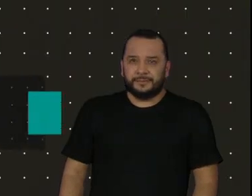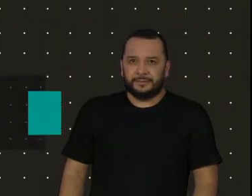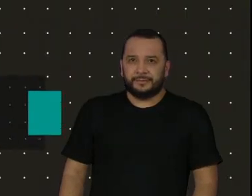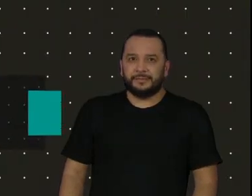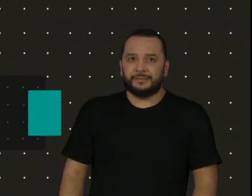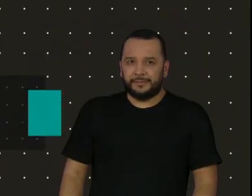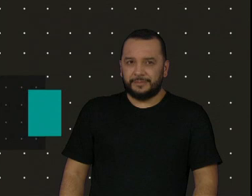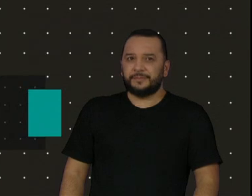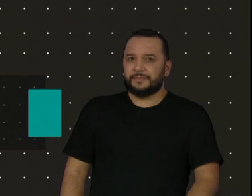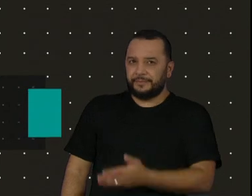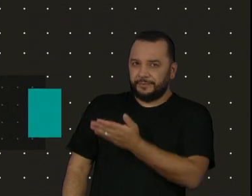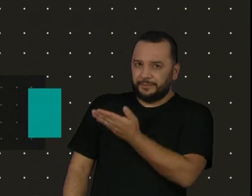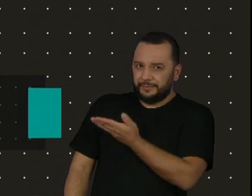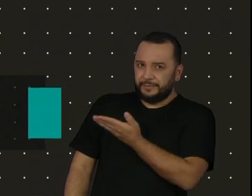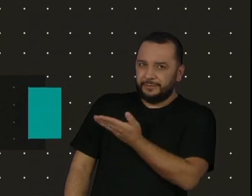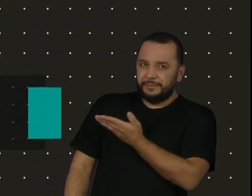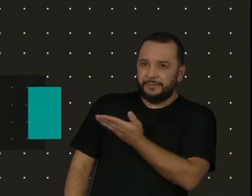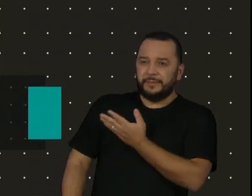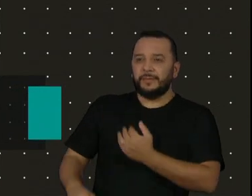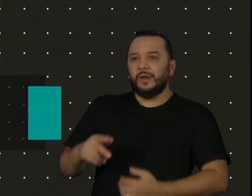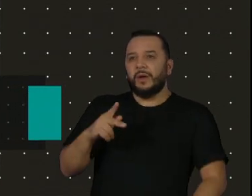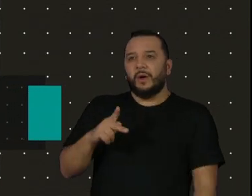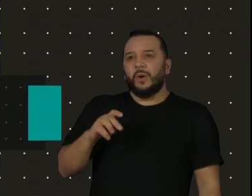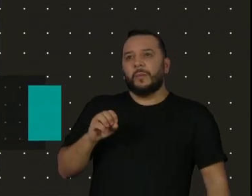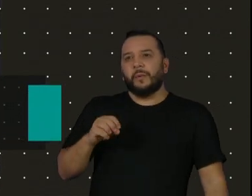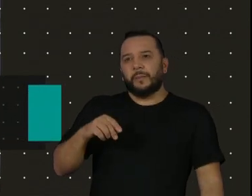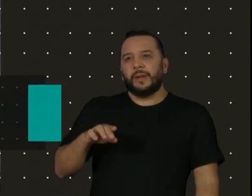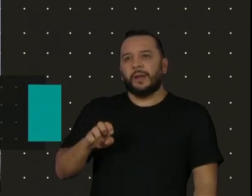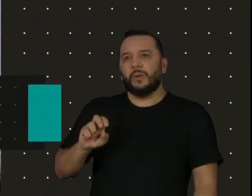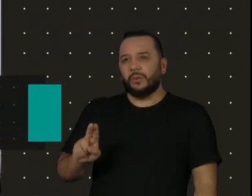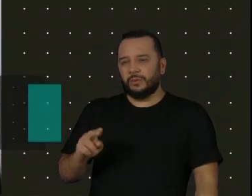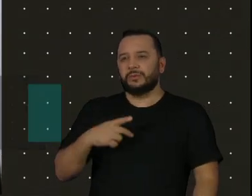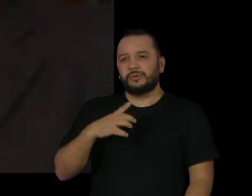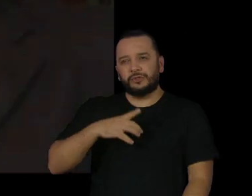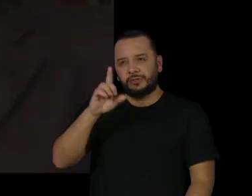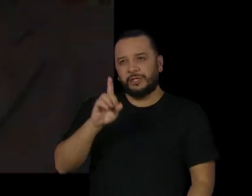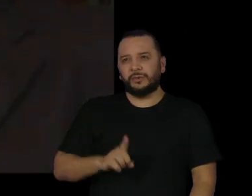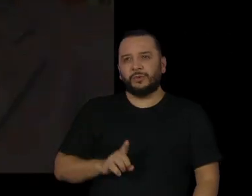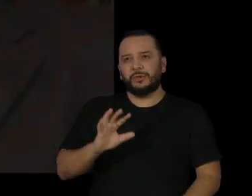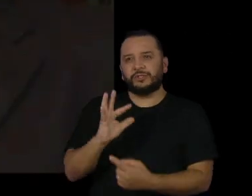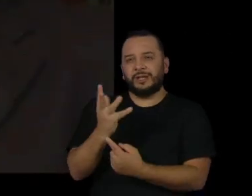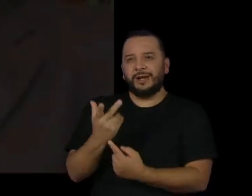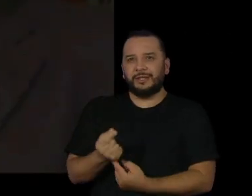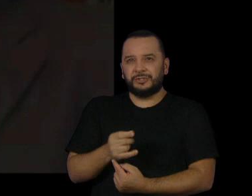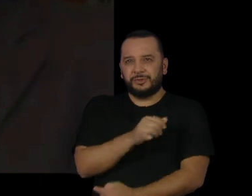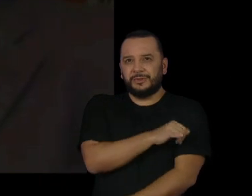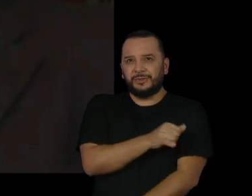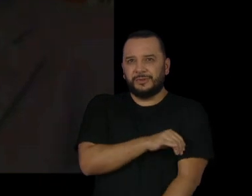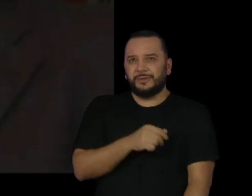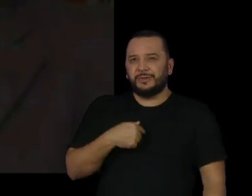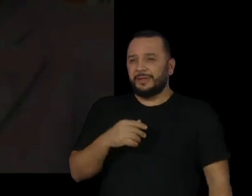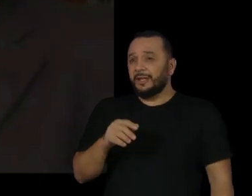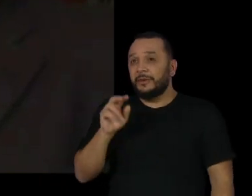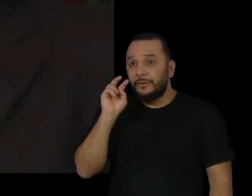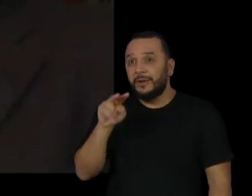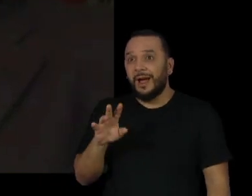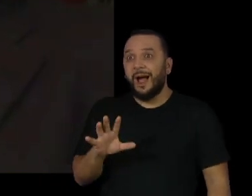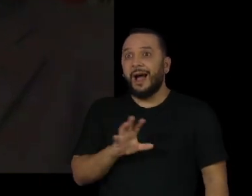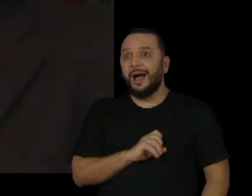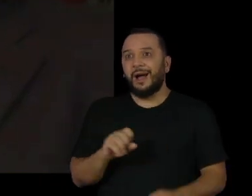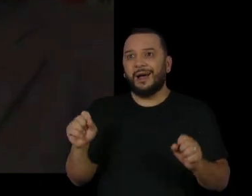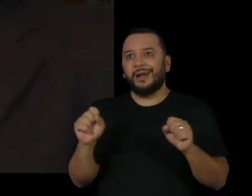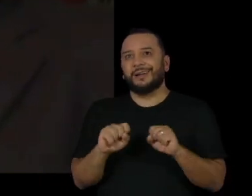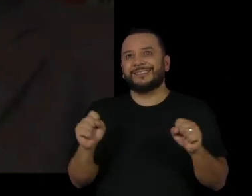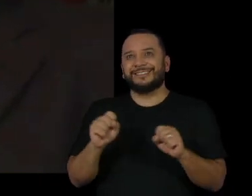Pompeu de Souza, que era o diretor do Diário Carioca, ele viu o filme e adorou. Assim, ele é um homem